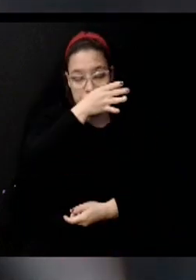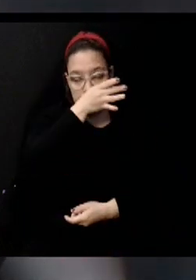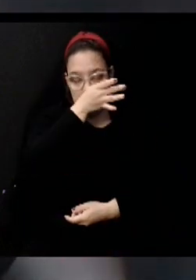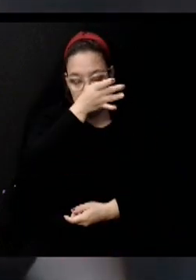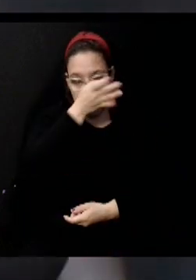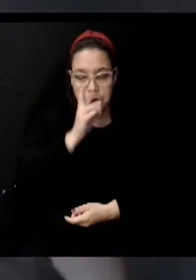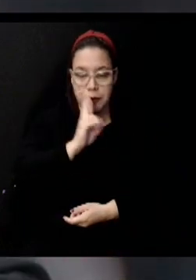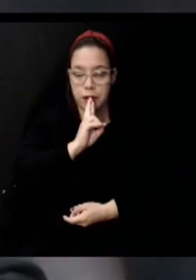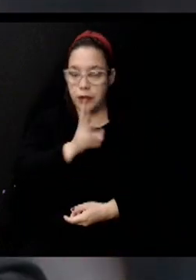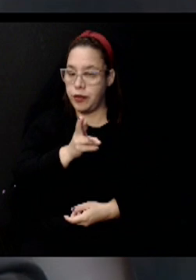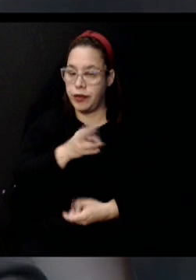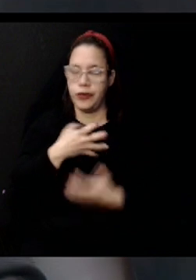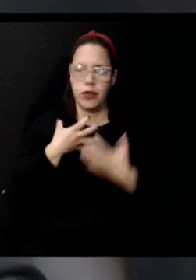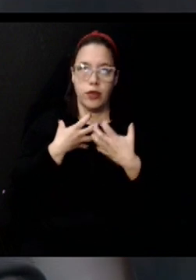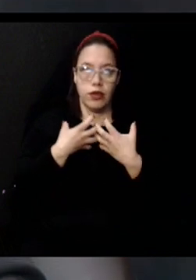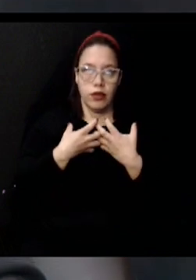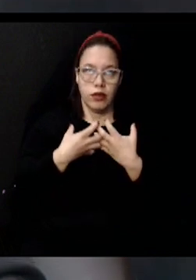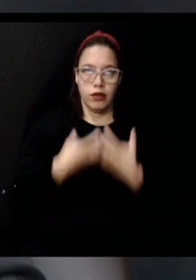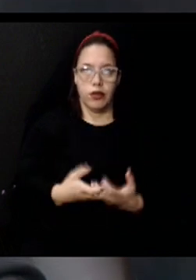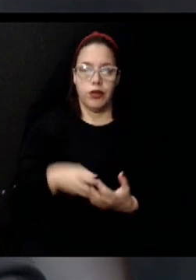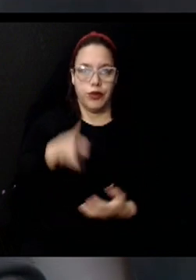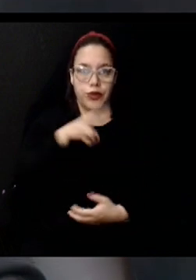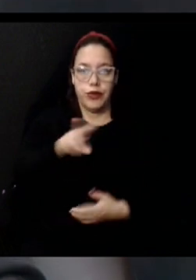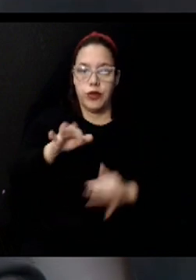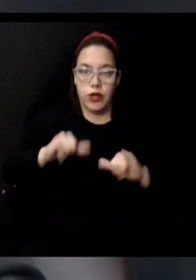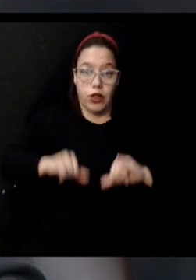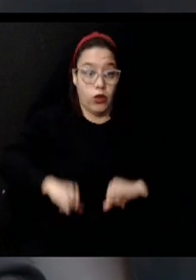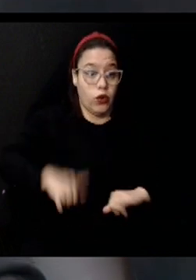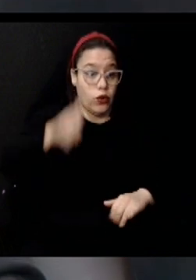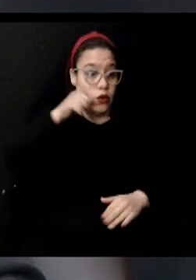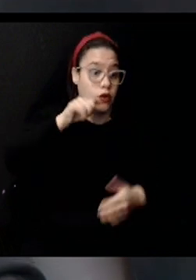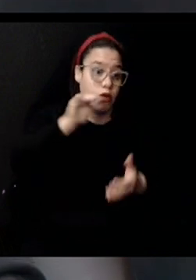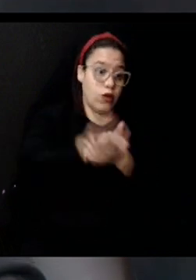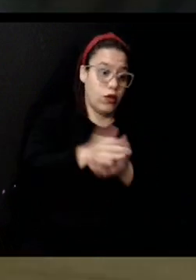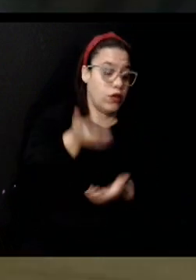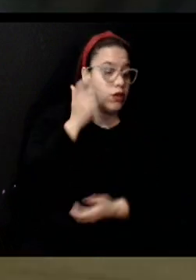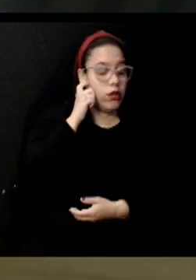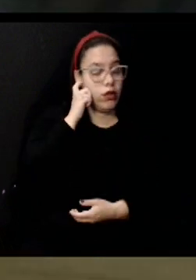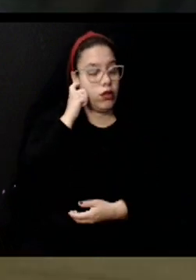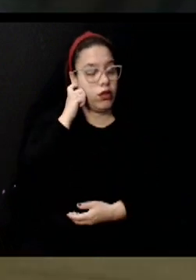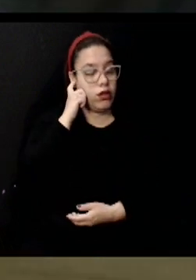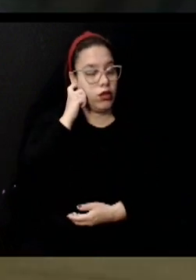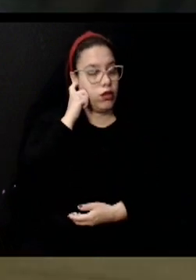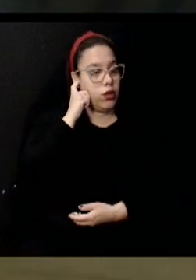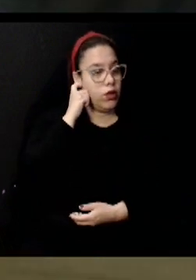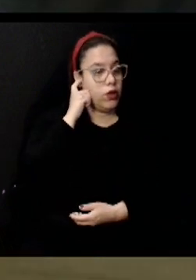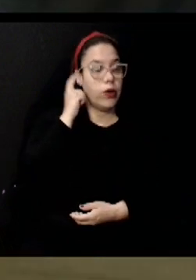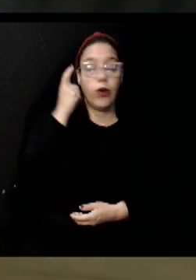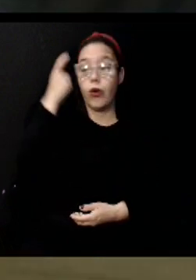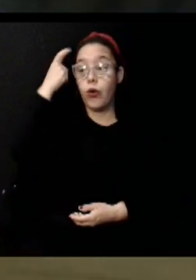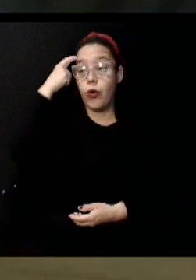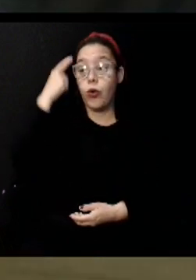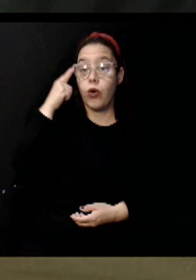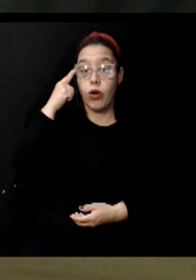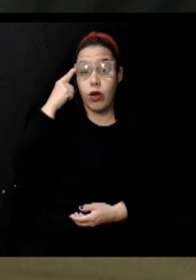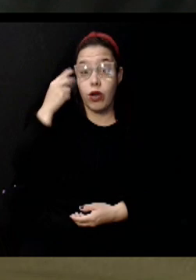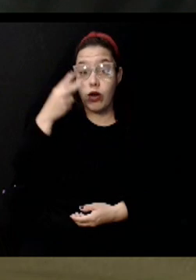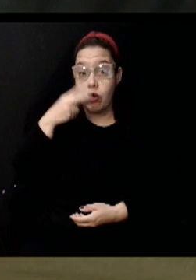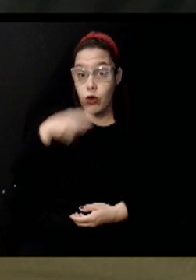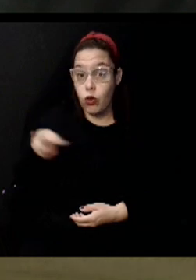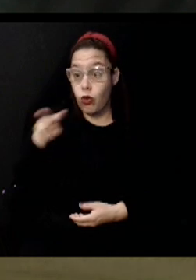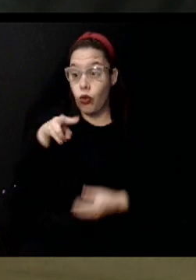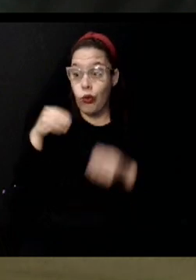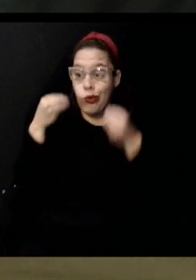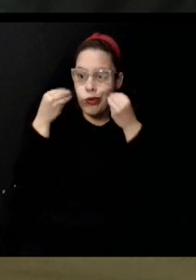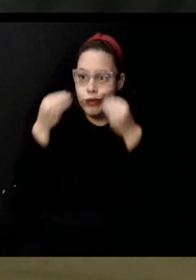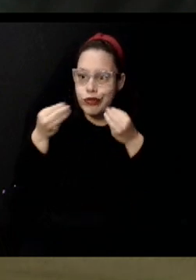não aguentava ver o sofrimento da esposa de dor. Poxa, e olha só, a visão, né, como é importante a gente estar